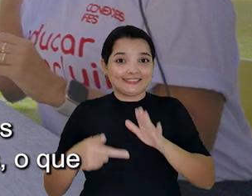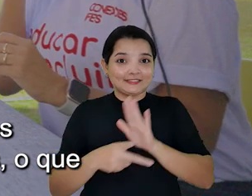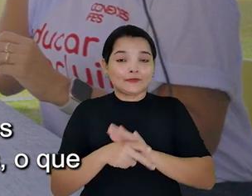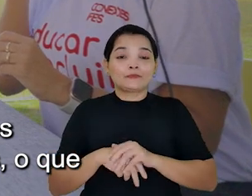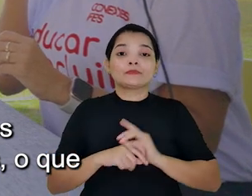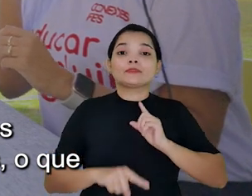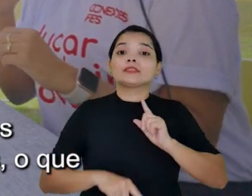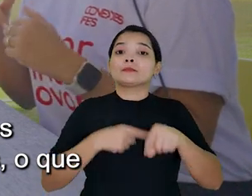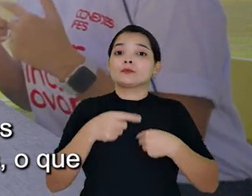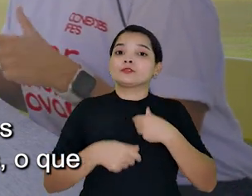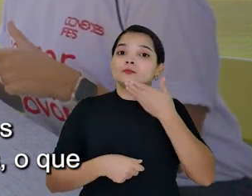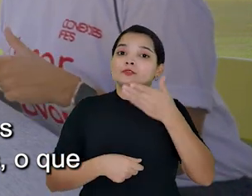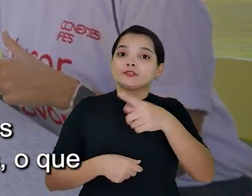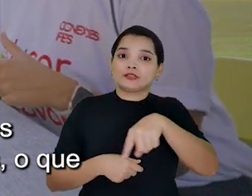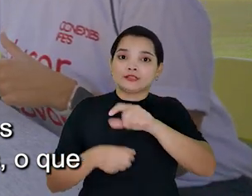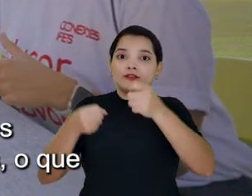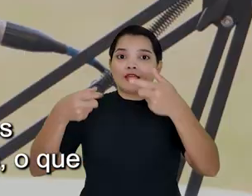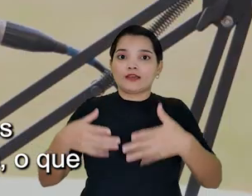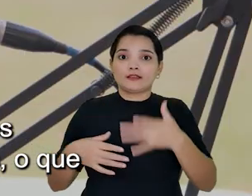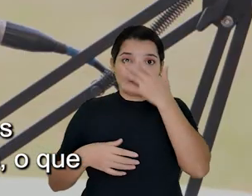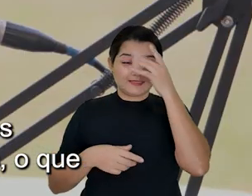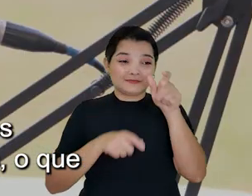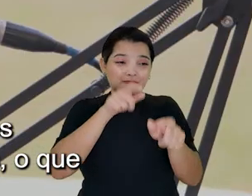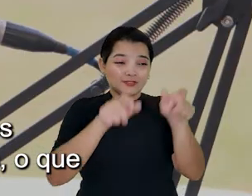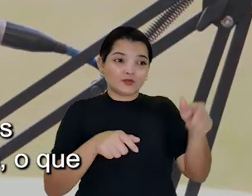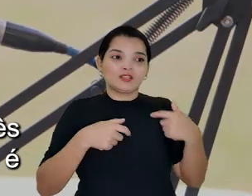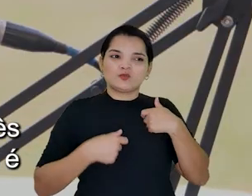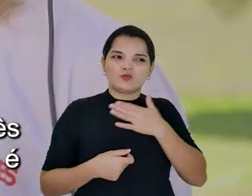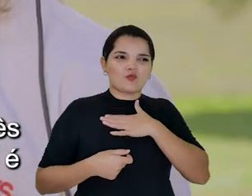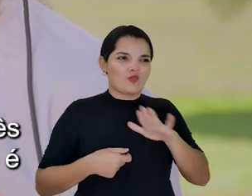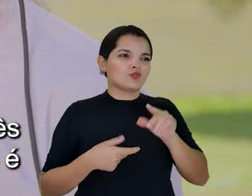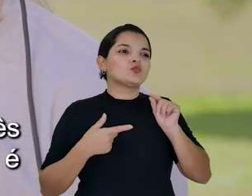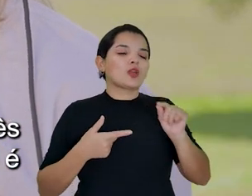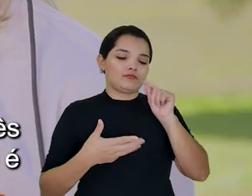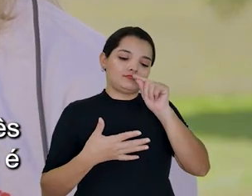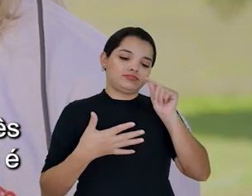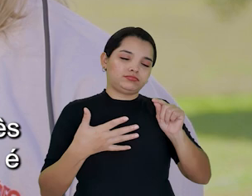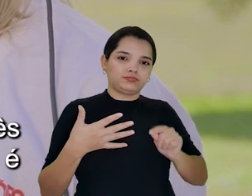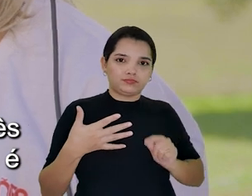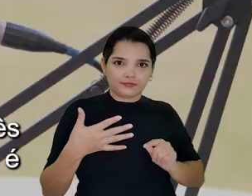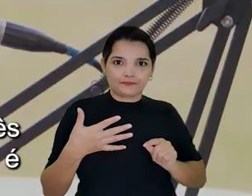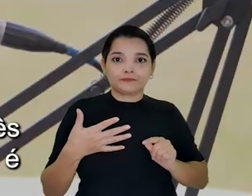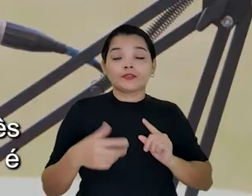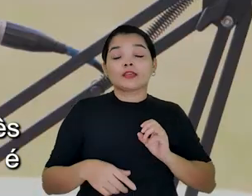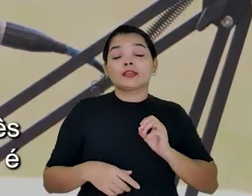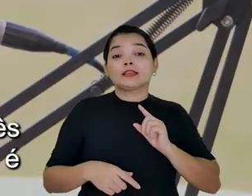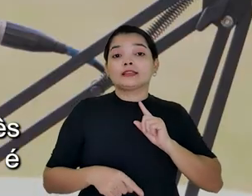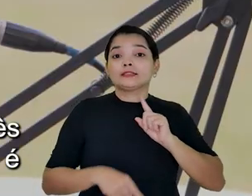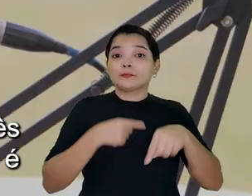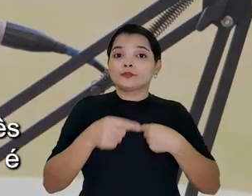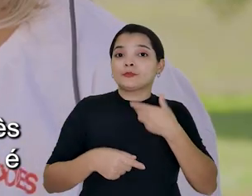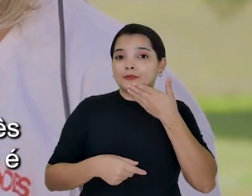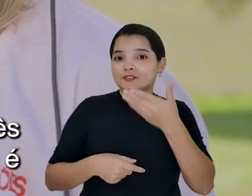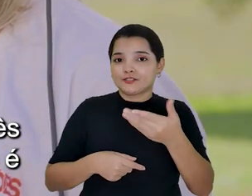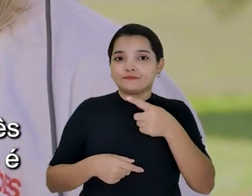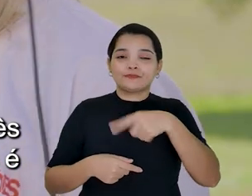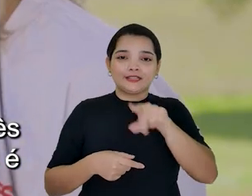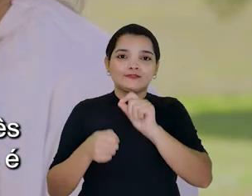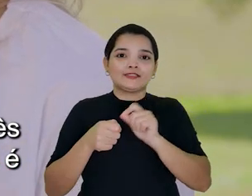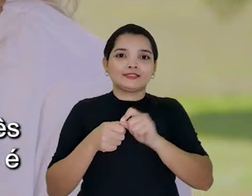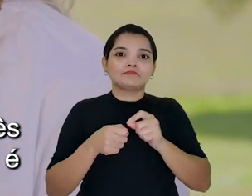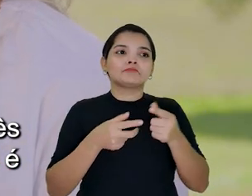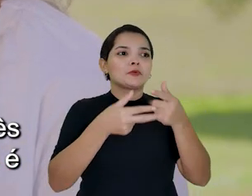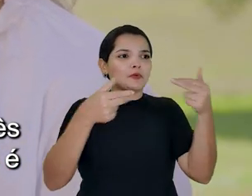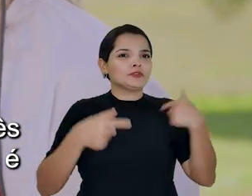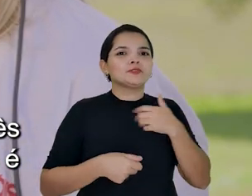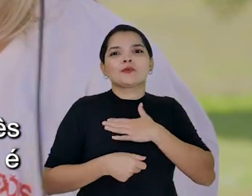pedir para eles falarem o que que eles não gostam nas outras pessoas Hum E depois o que que eles gostam nas outras pessoas uhum três listinhas e